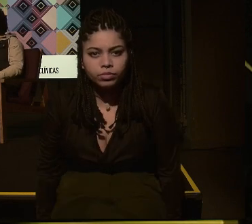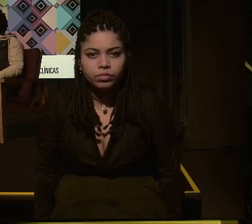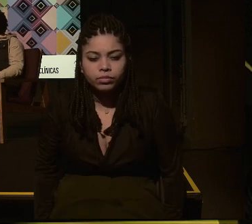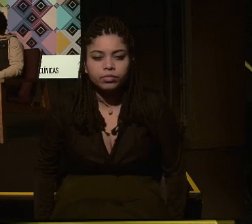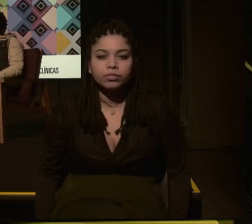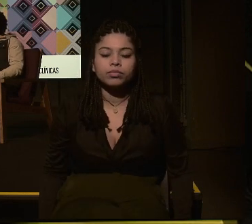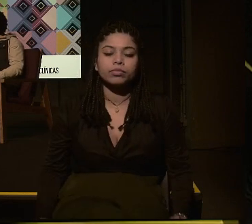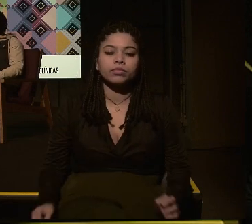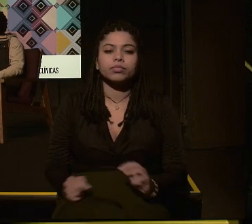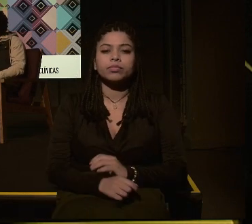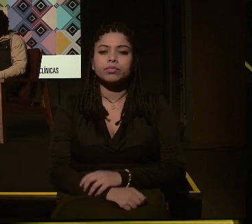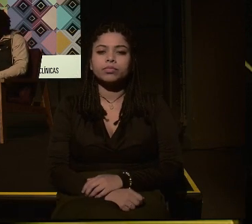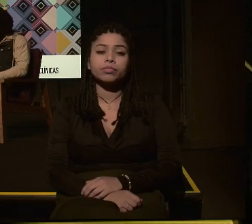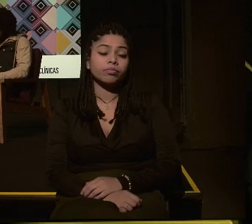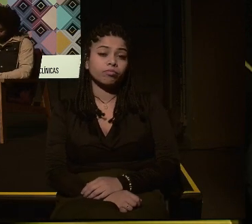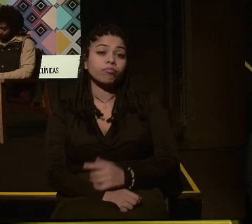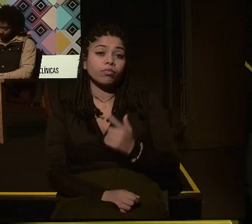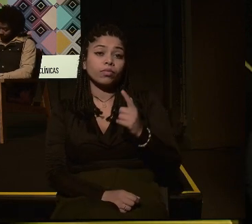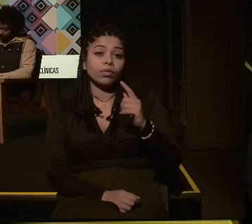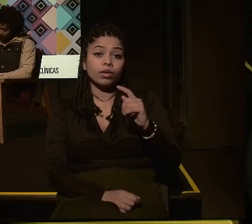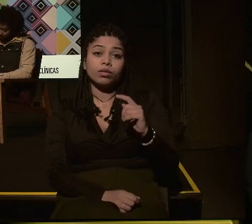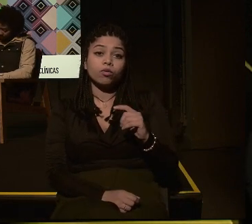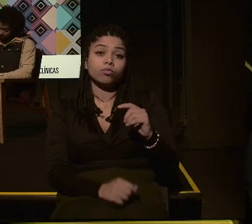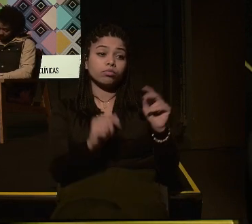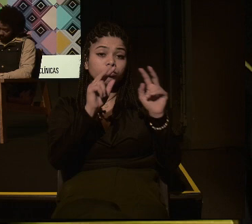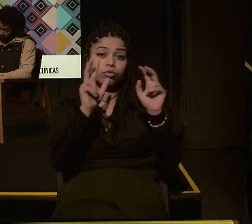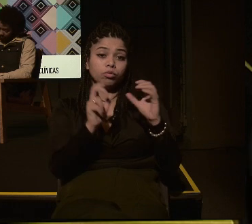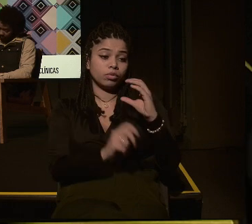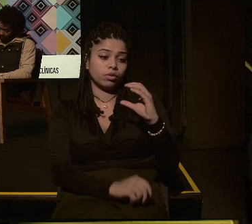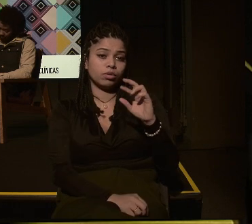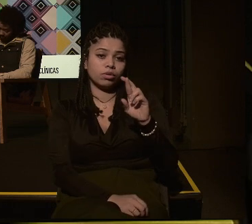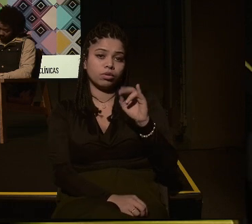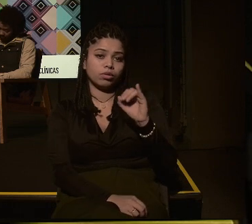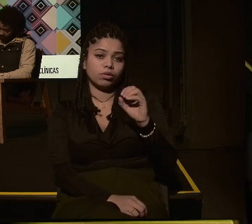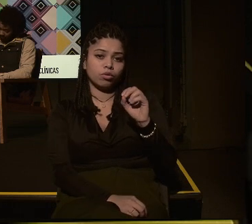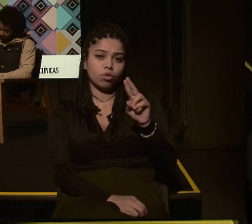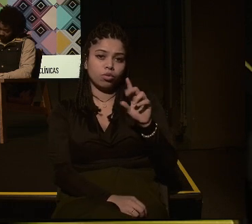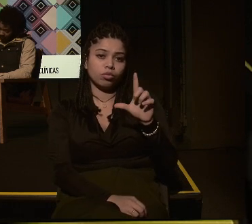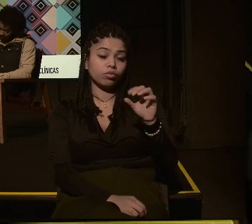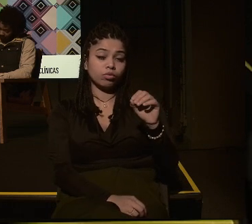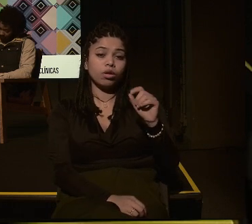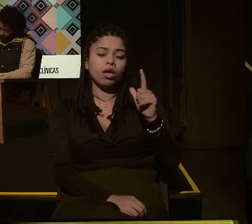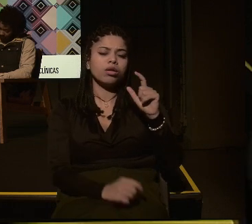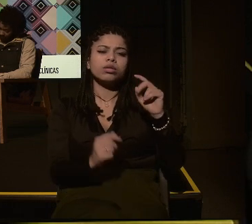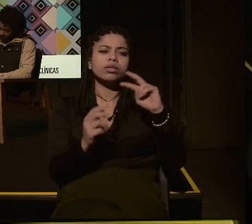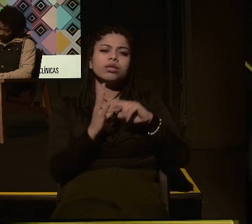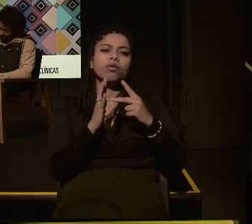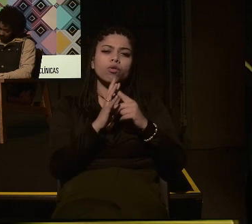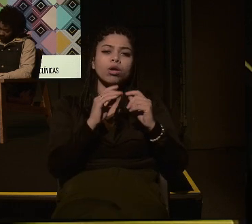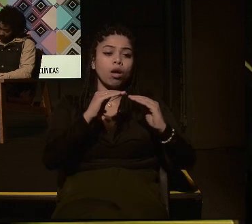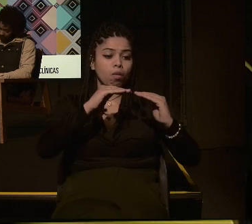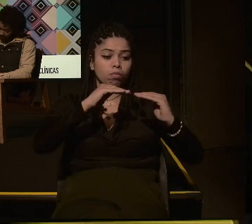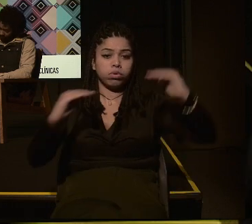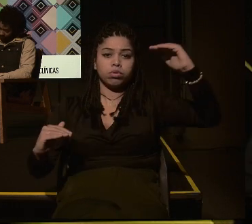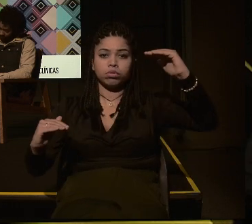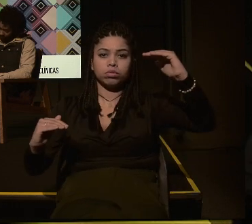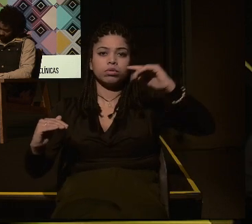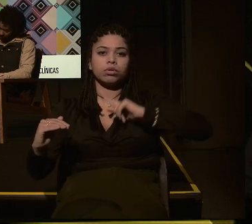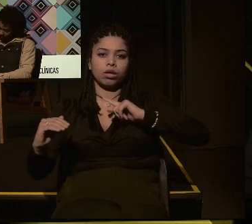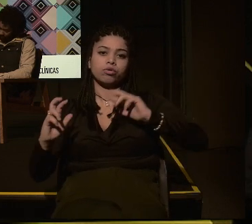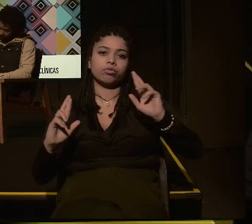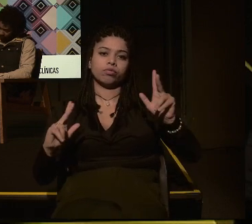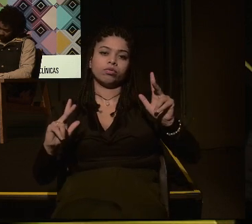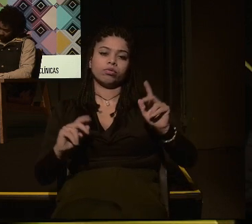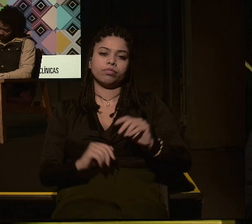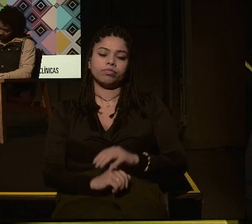radical da diferença. Uma relação radical da diferença. E para um